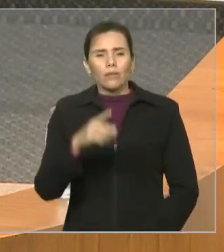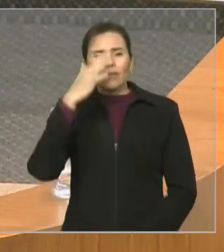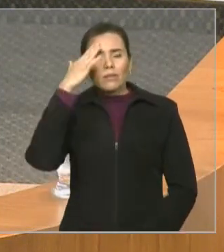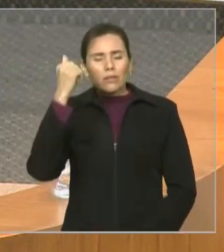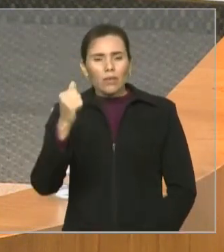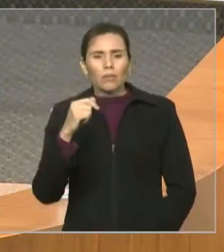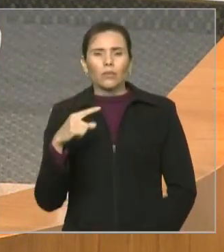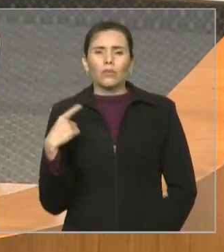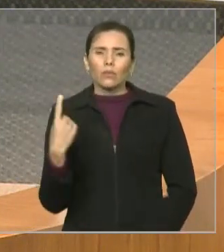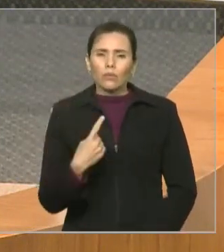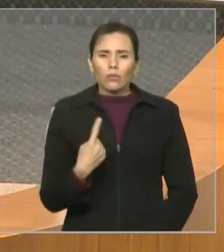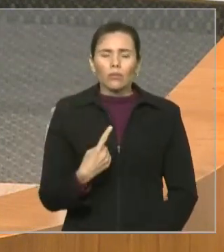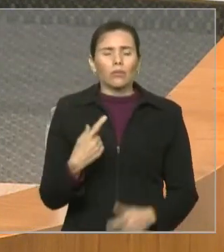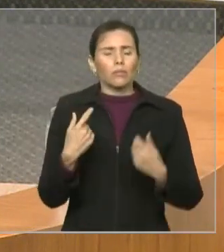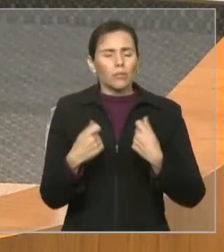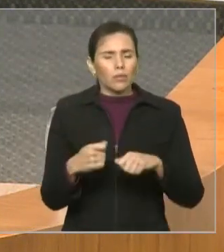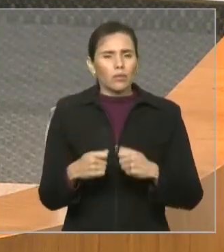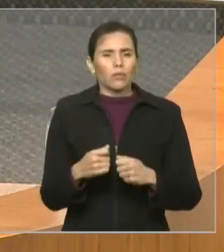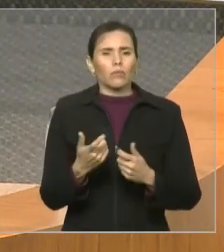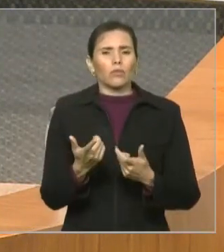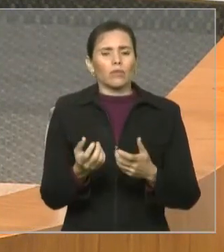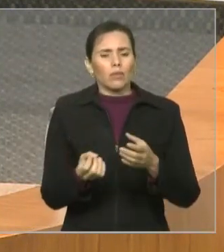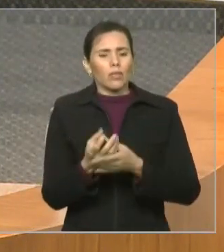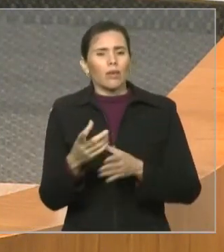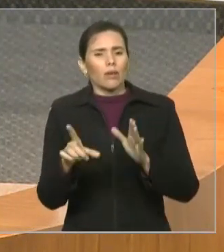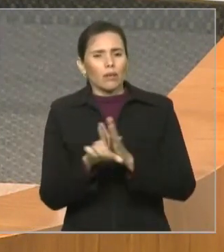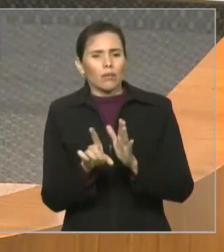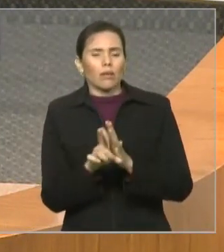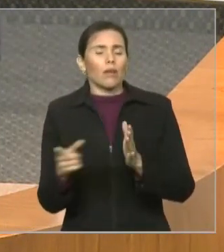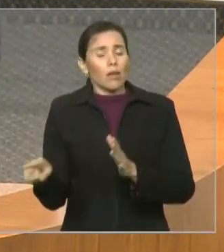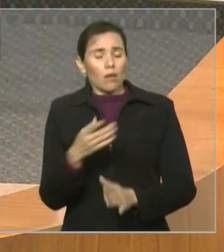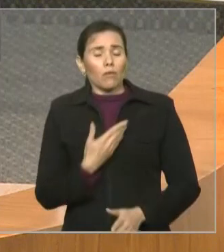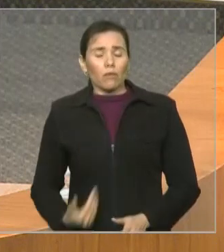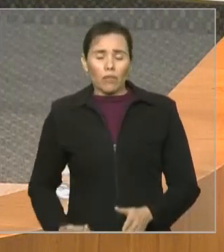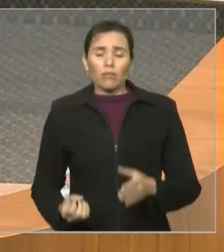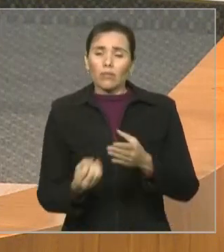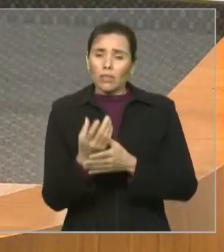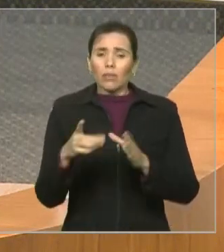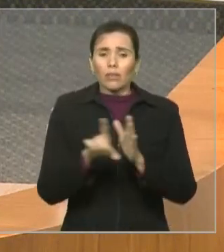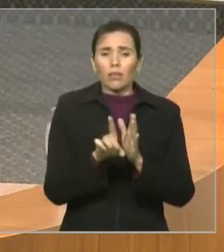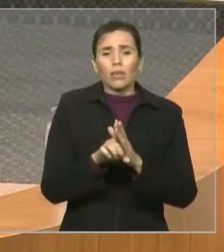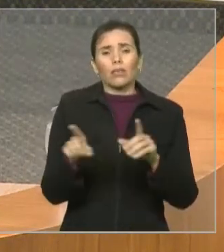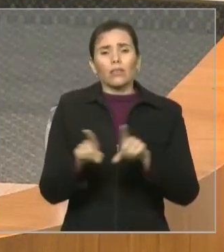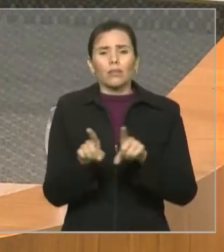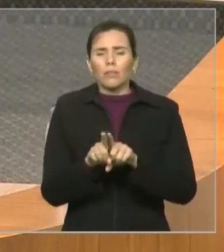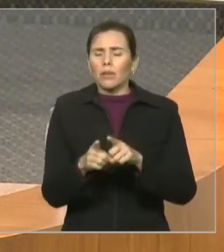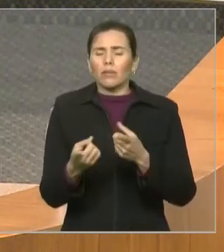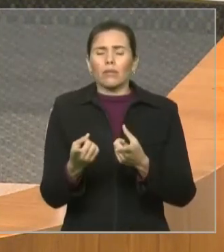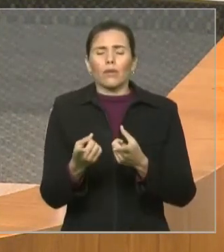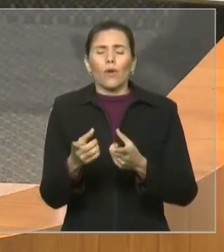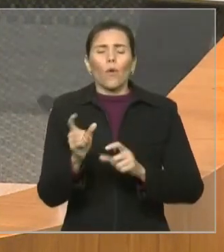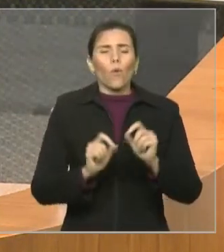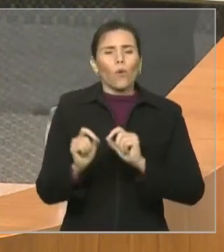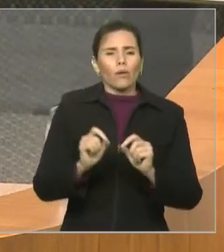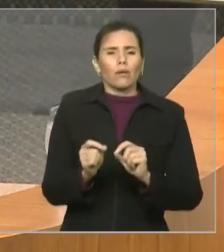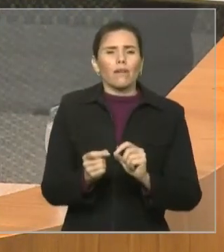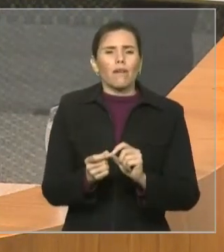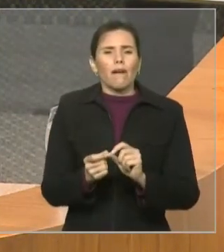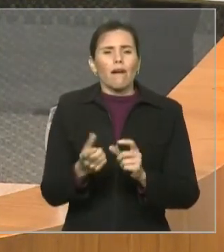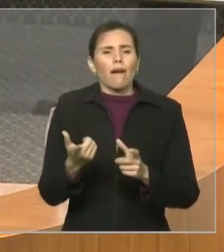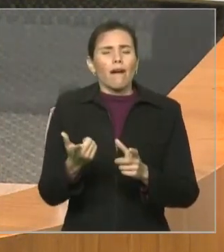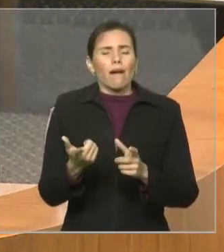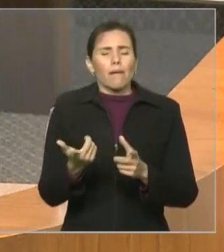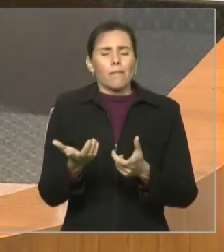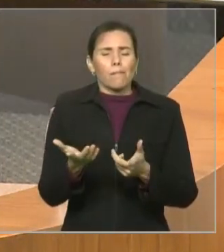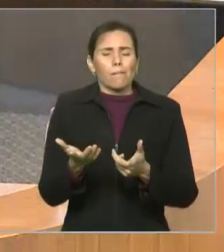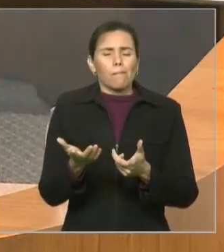em prol da saúde pública. E é dever também do Estado realizar medidas que visem a desburocratização do acesso